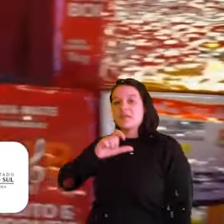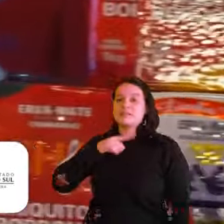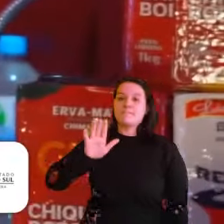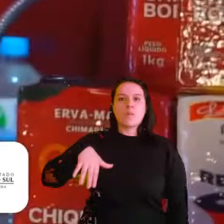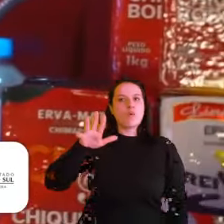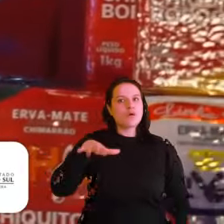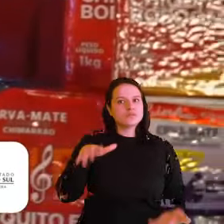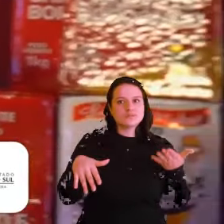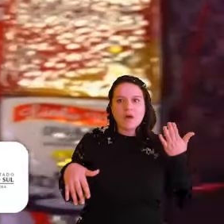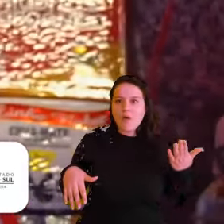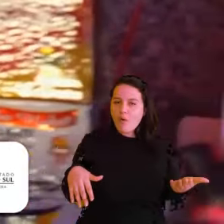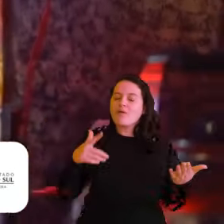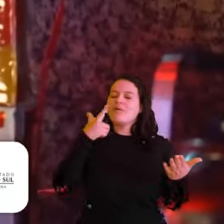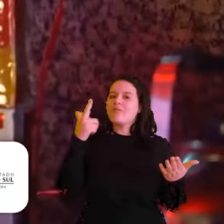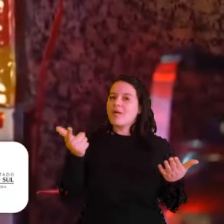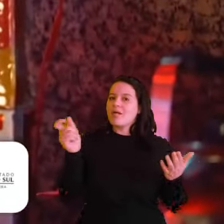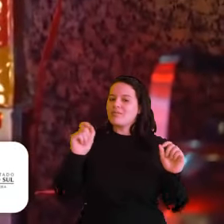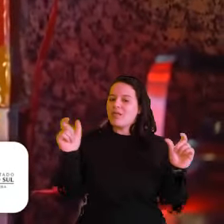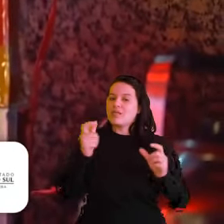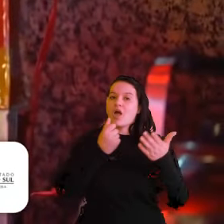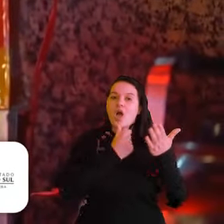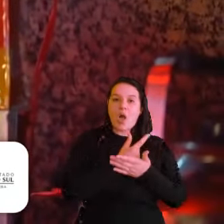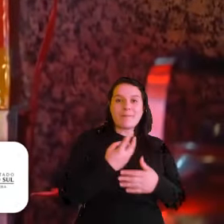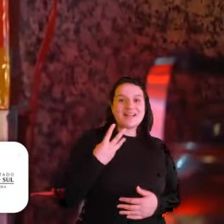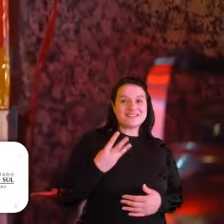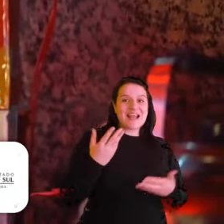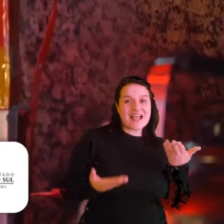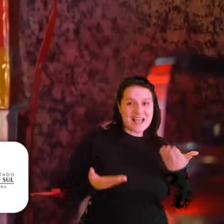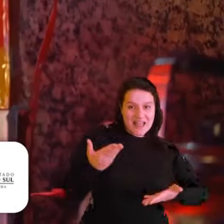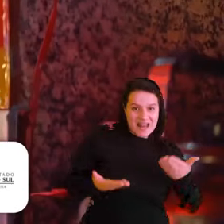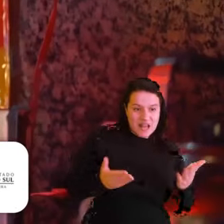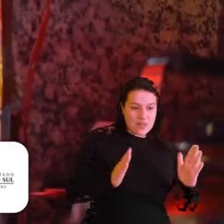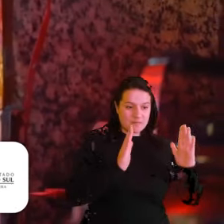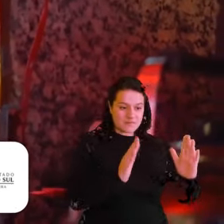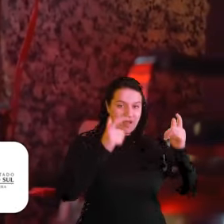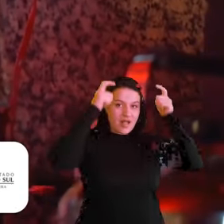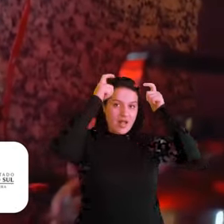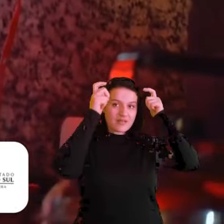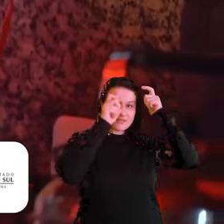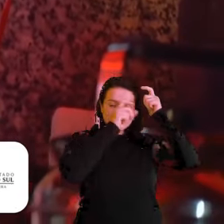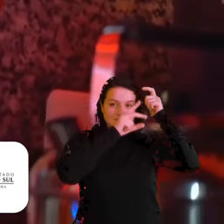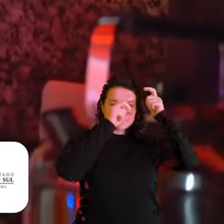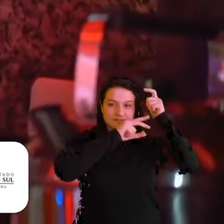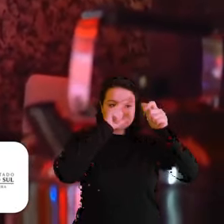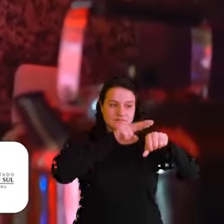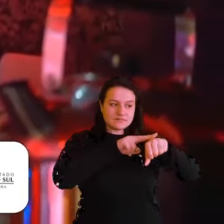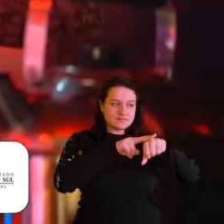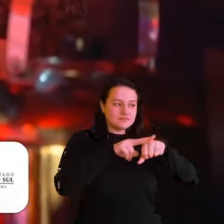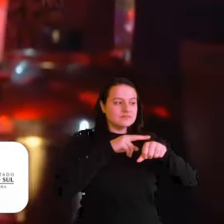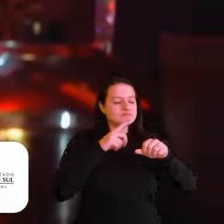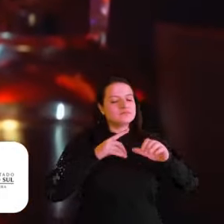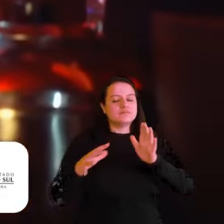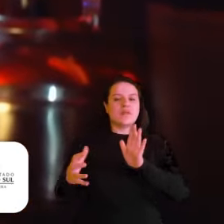tradição, agora tá numa grande promoção, meus amigos. Presta atenção, hein? Compre 3 quilos de erva mate Rei Verde,